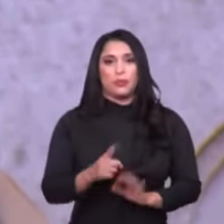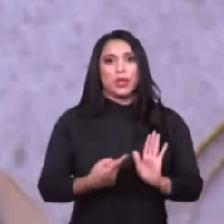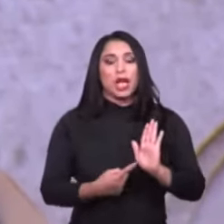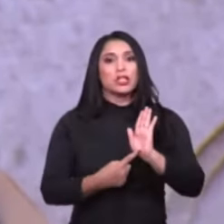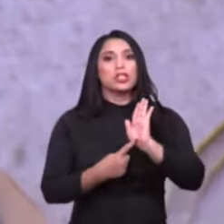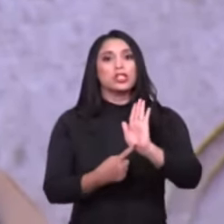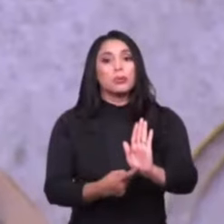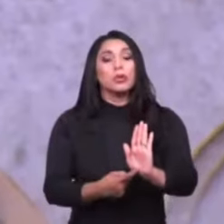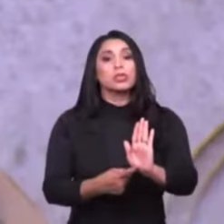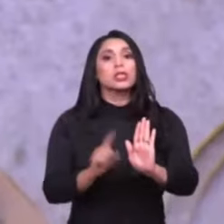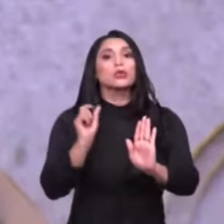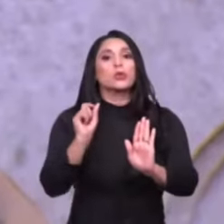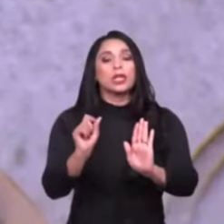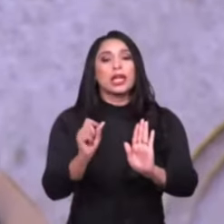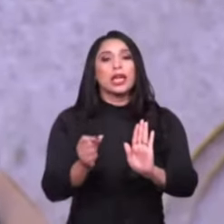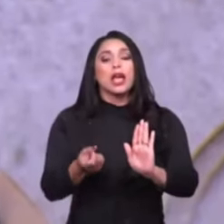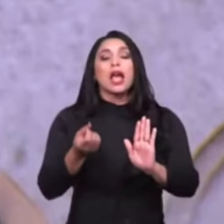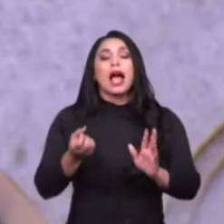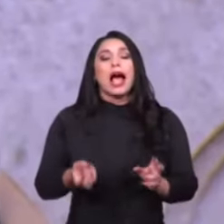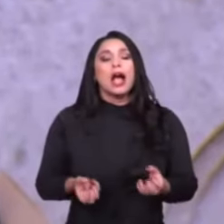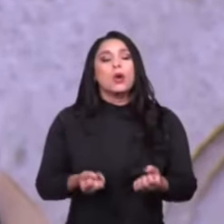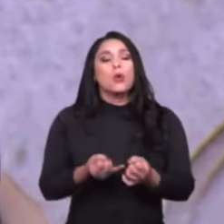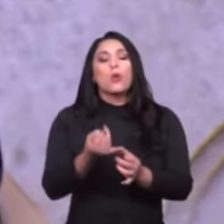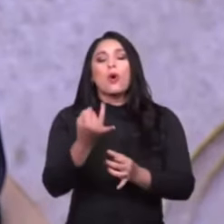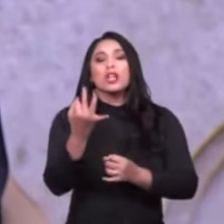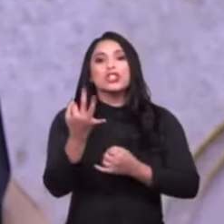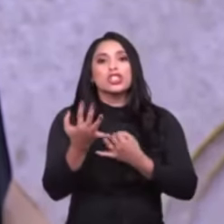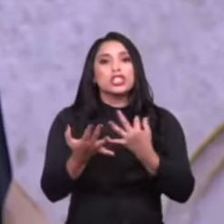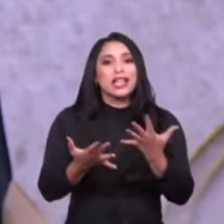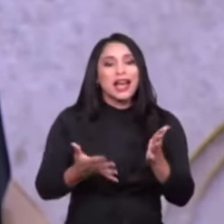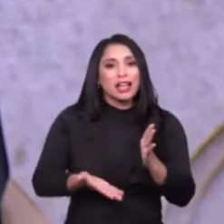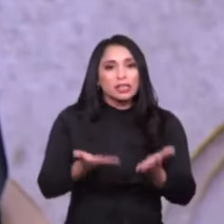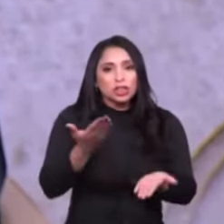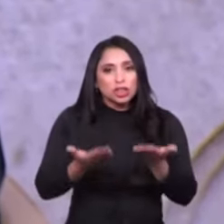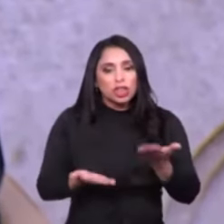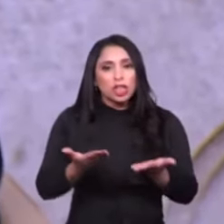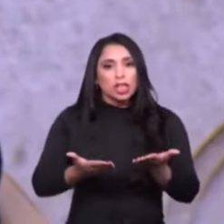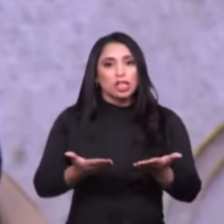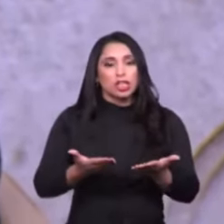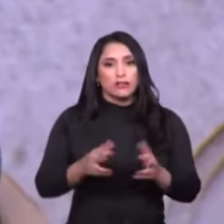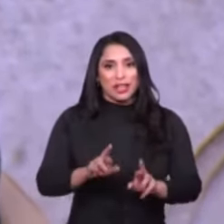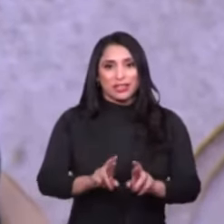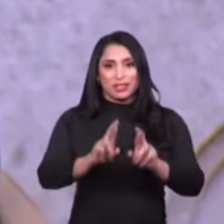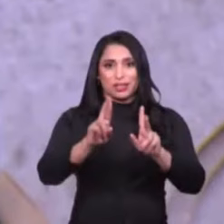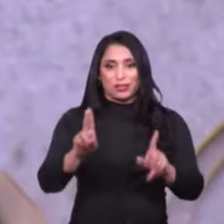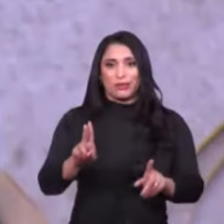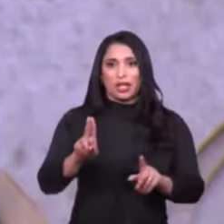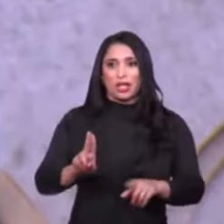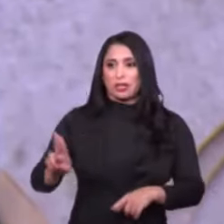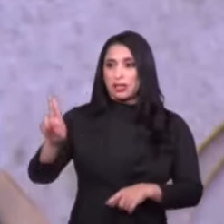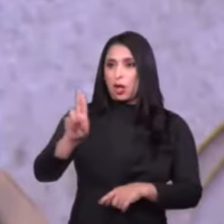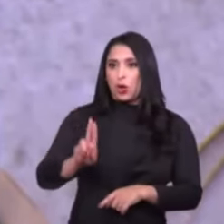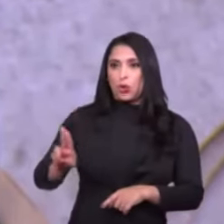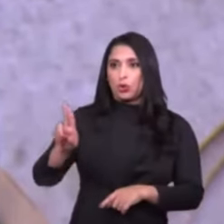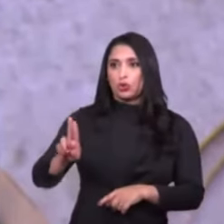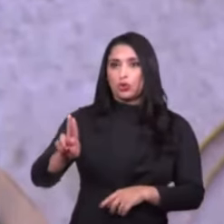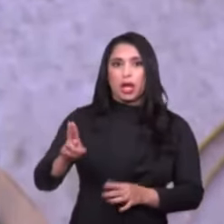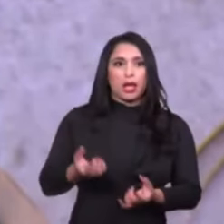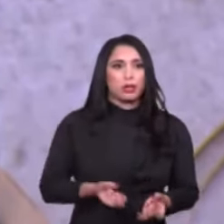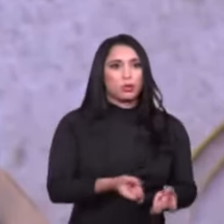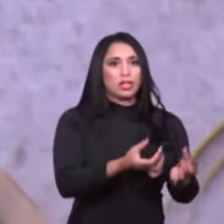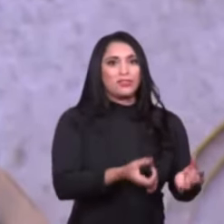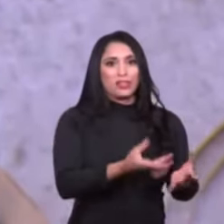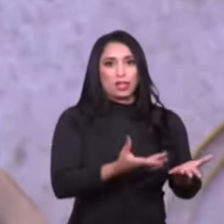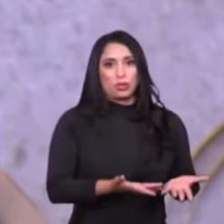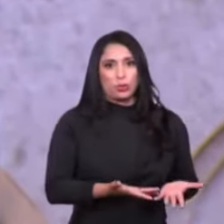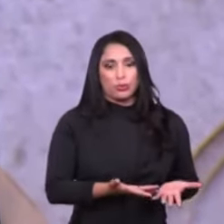qual a quantidade que separa porte pessoal do tráfico. É simples assim. Há